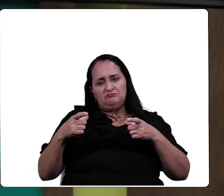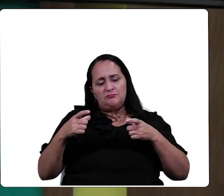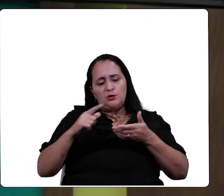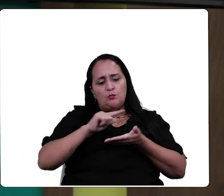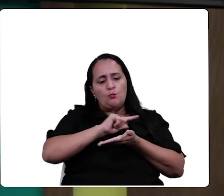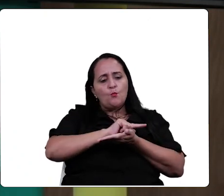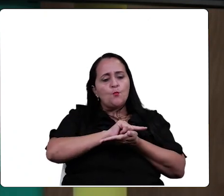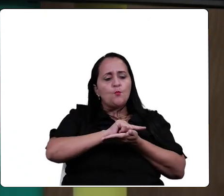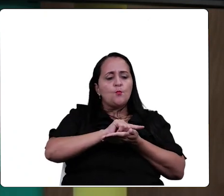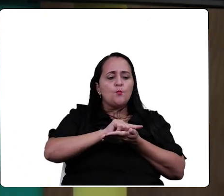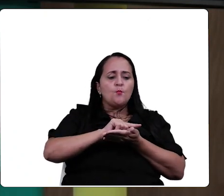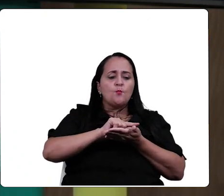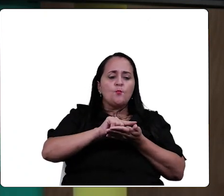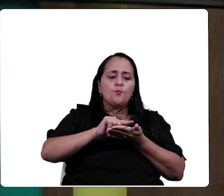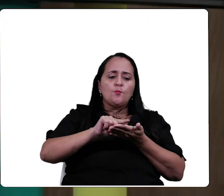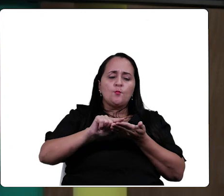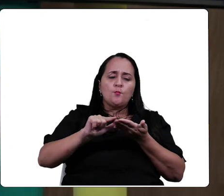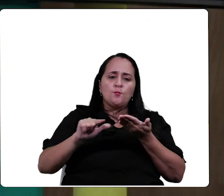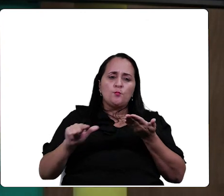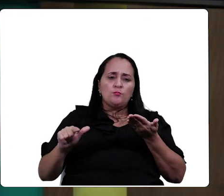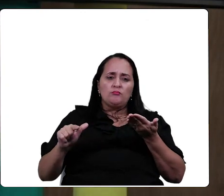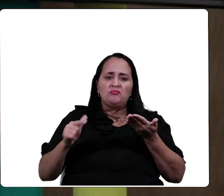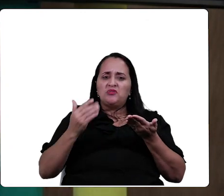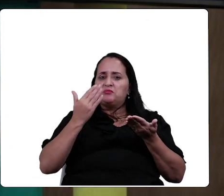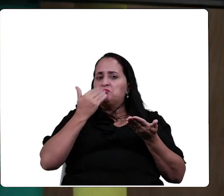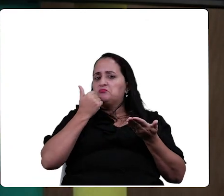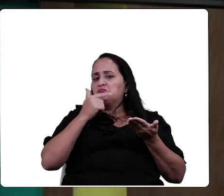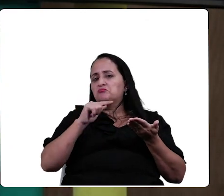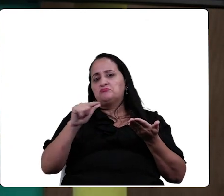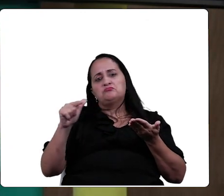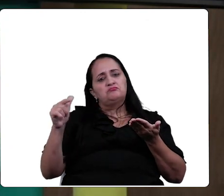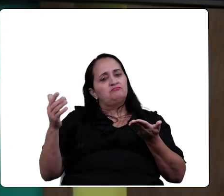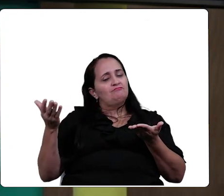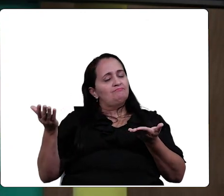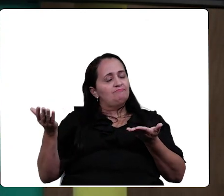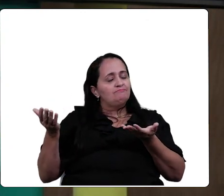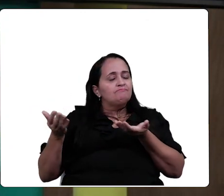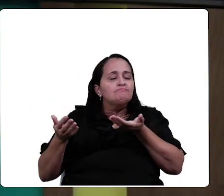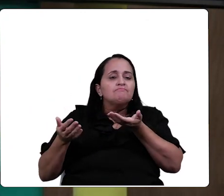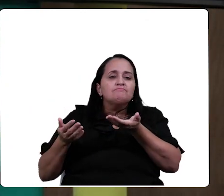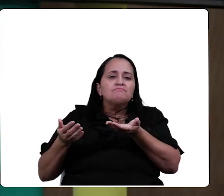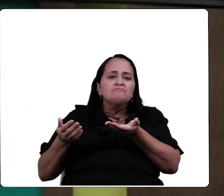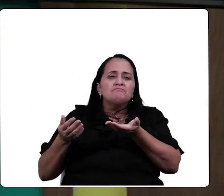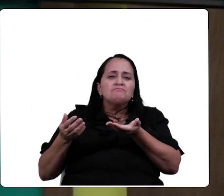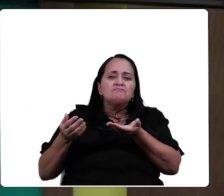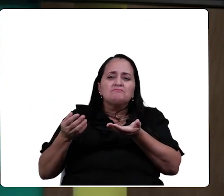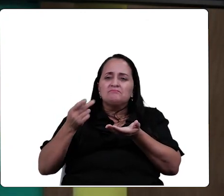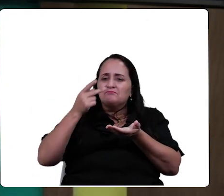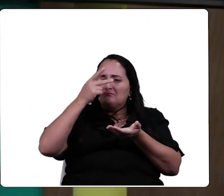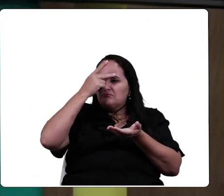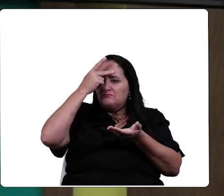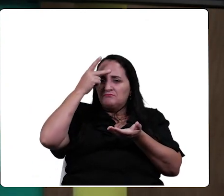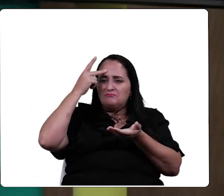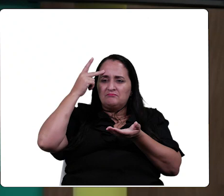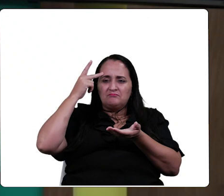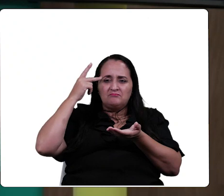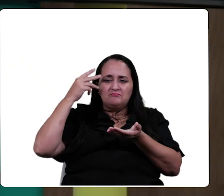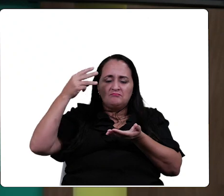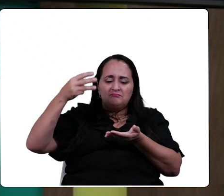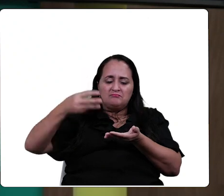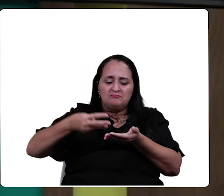e o prato dele está vazio. Então, na verdade,